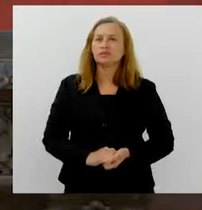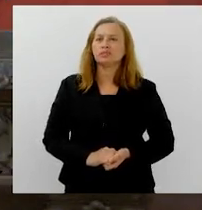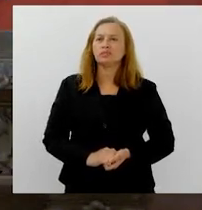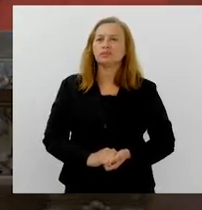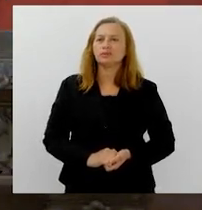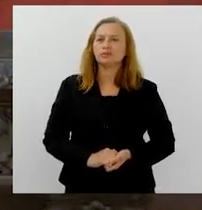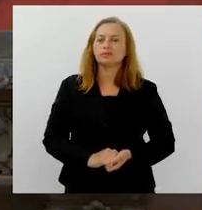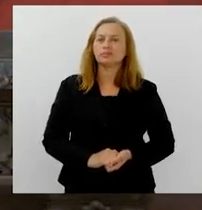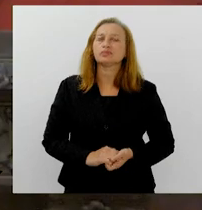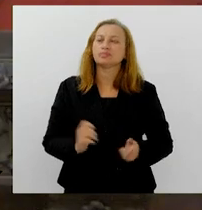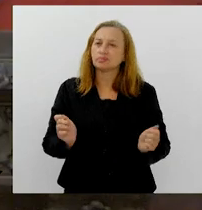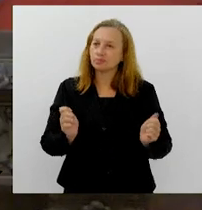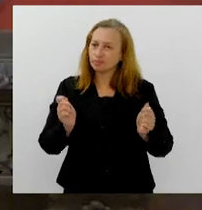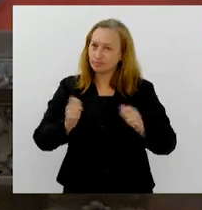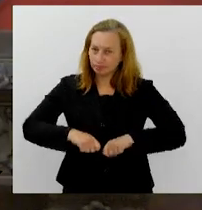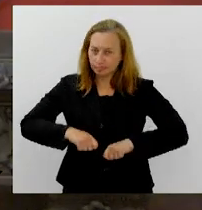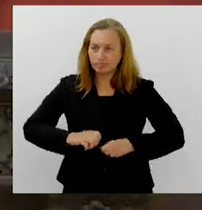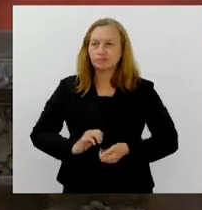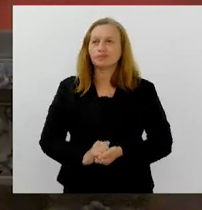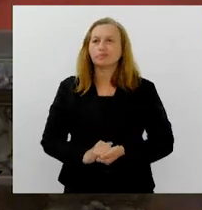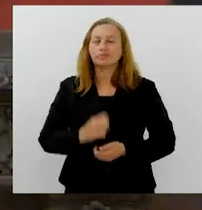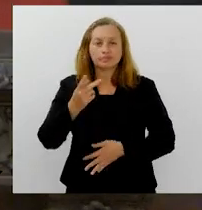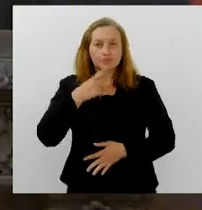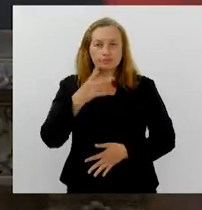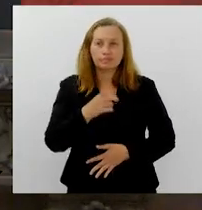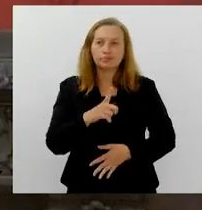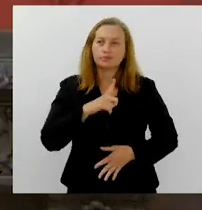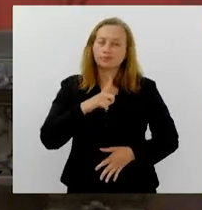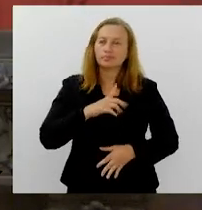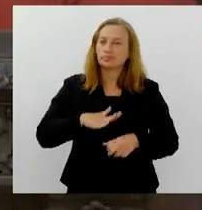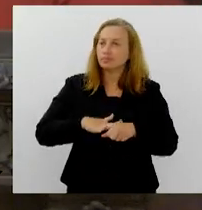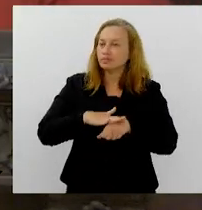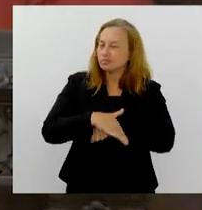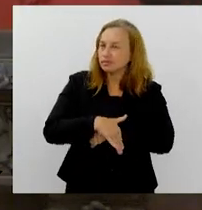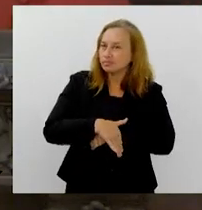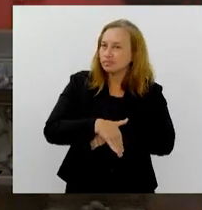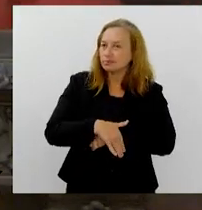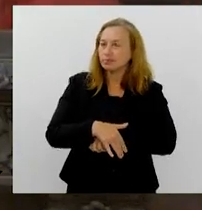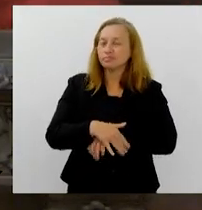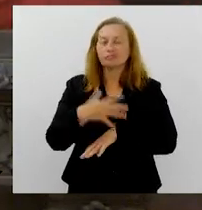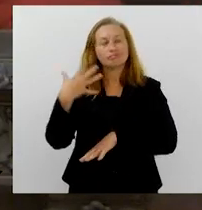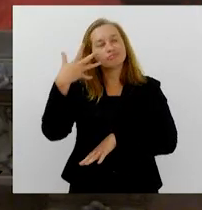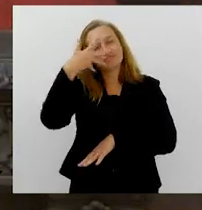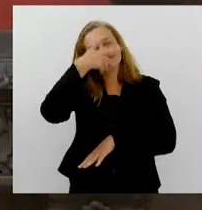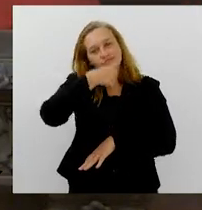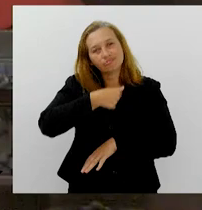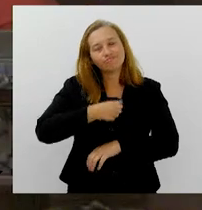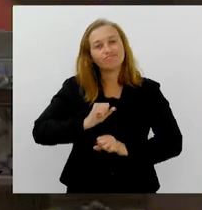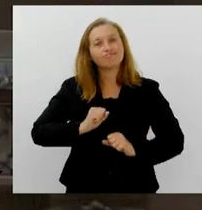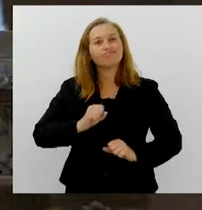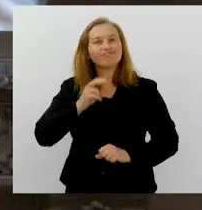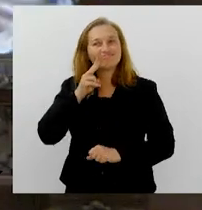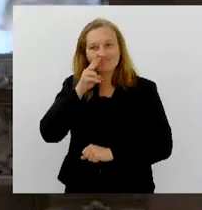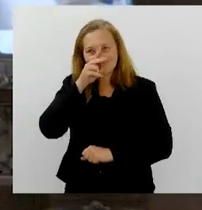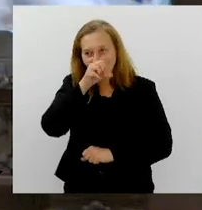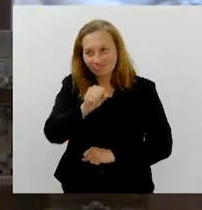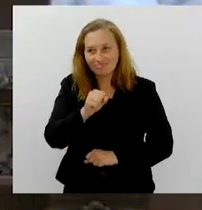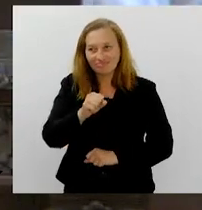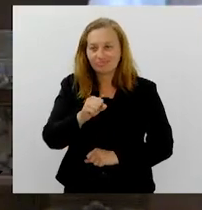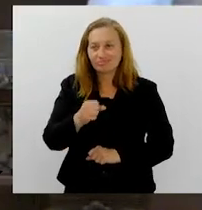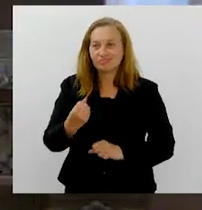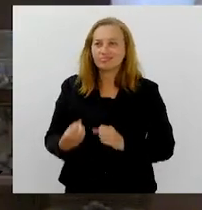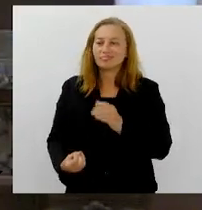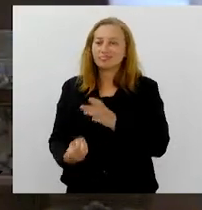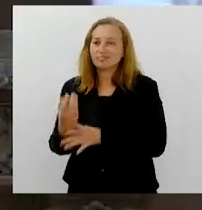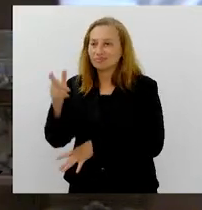e a competência, dizer que nós tivemos uma noite muito bonita, potente, com fazedores e